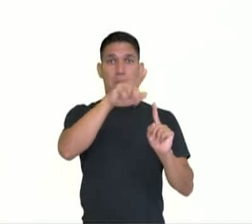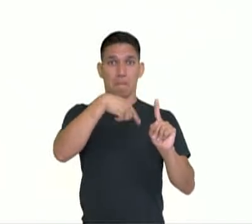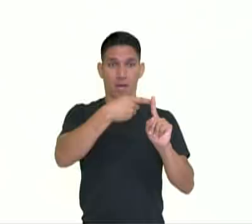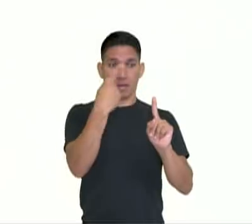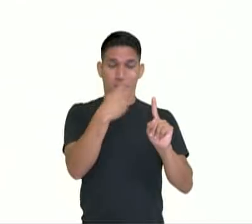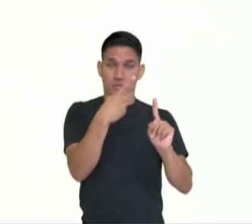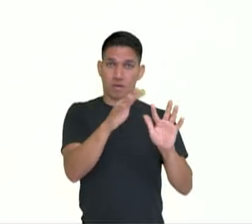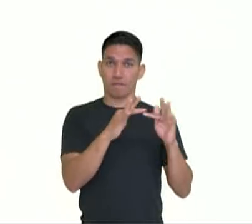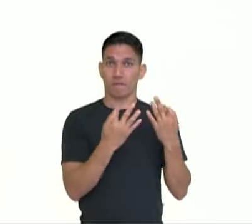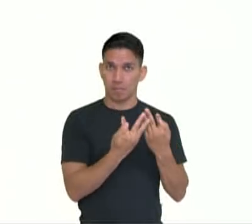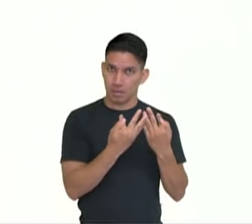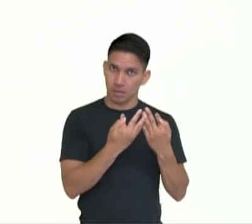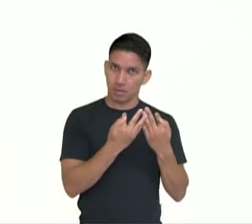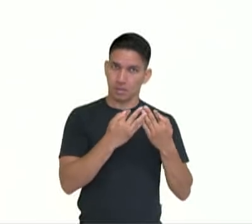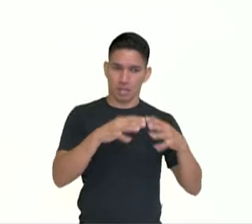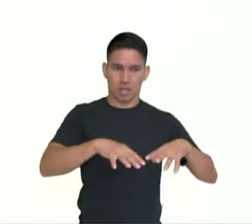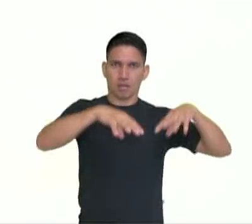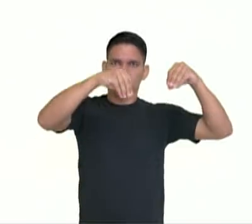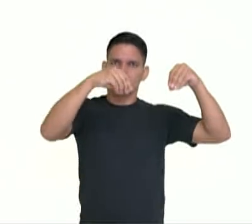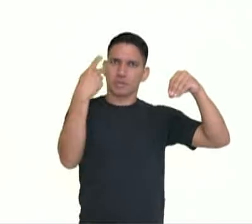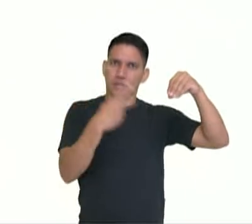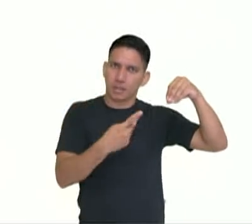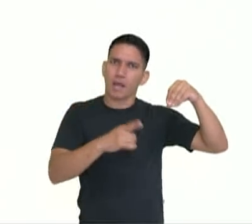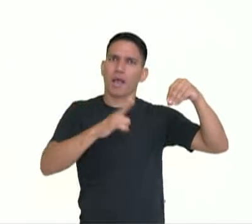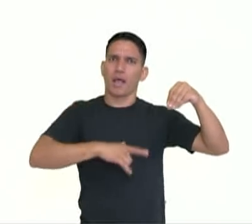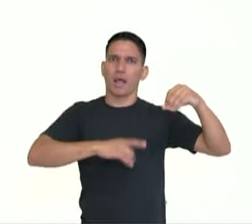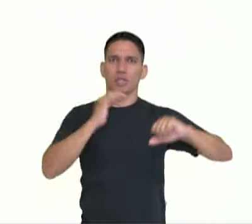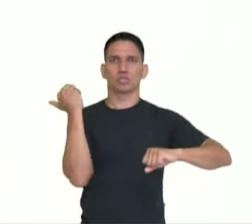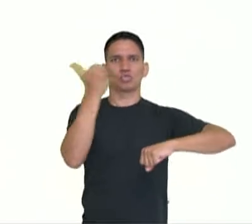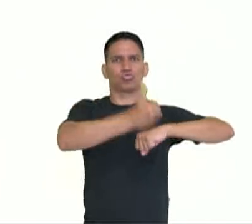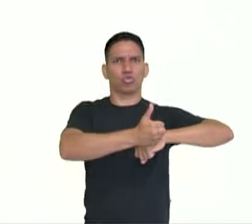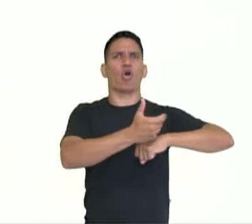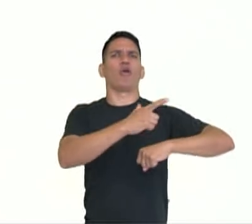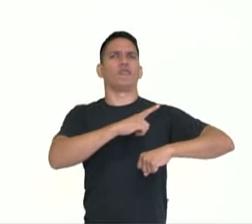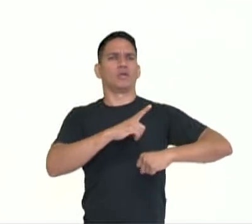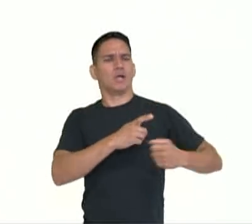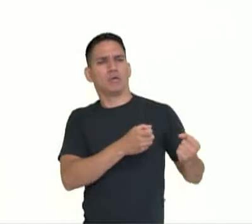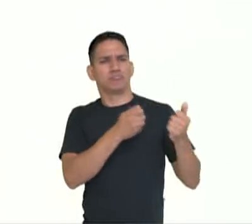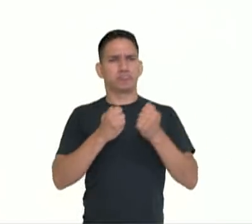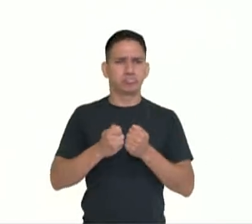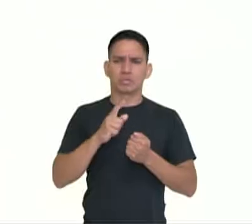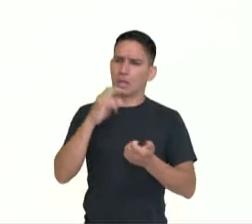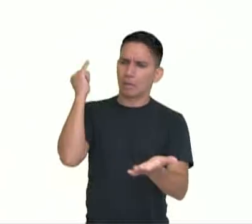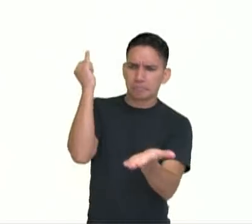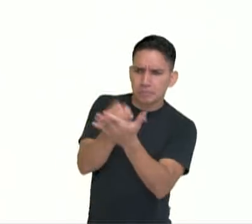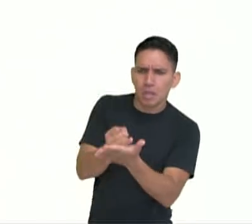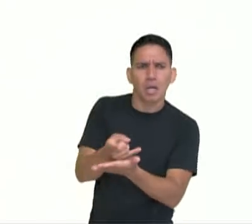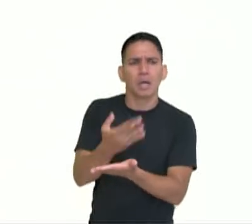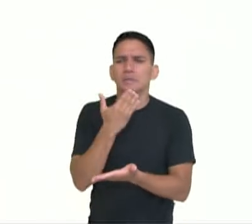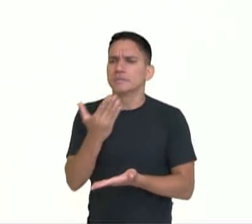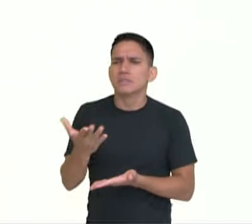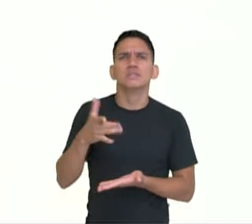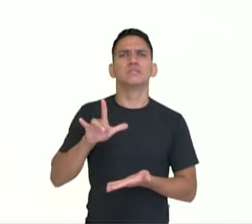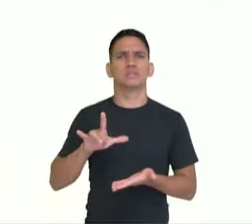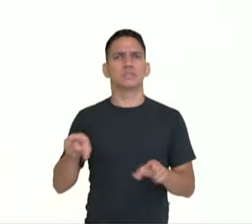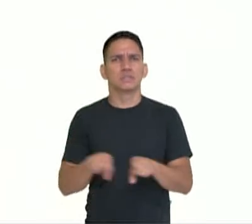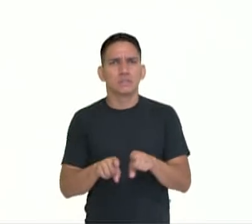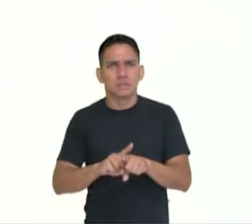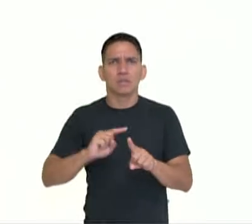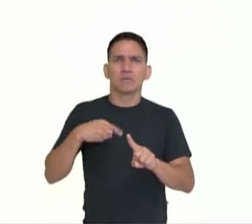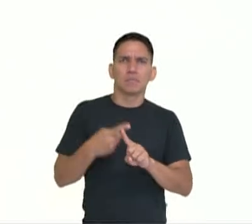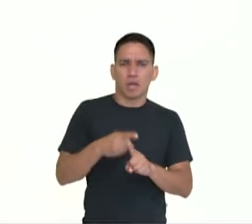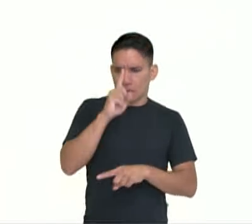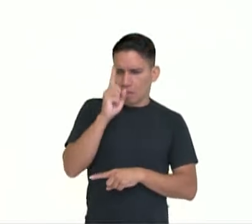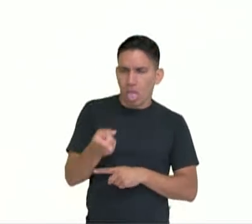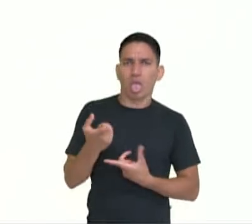aqui era o chefe do exército, também ele tinha grandes poderes religiosos, cobrava impostos, aí por diante. Então, ele era o